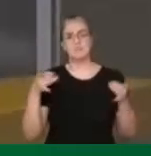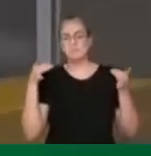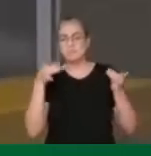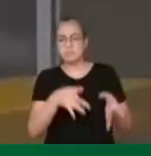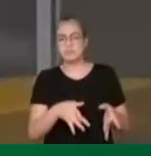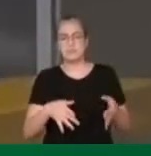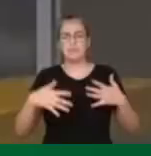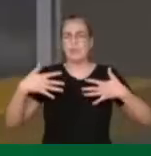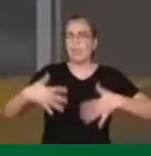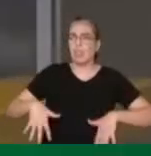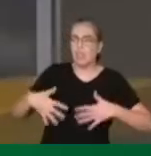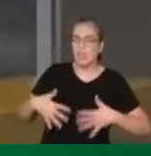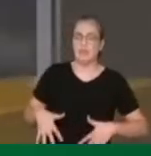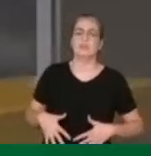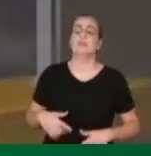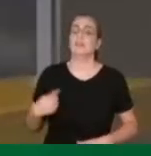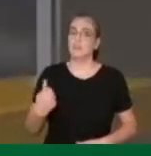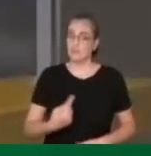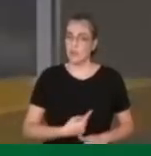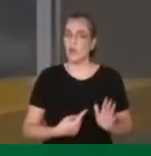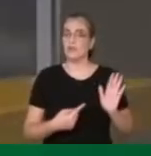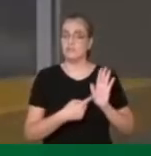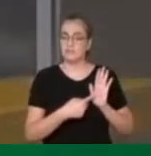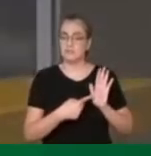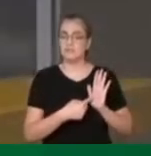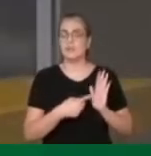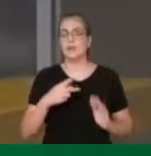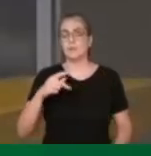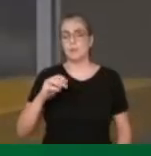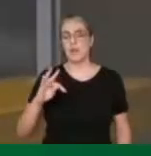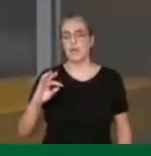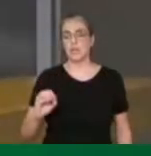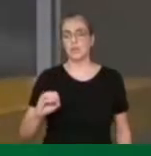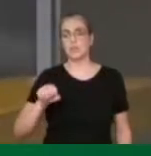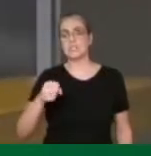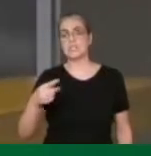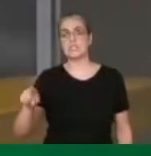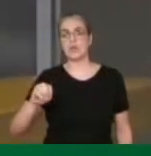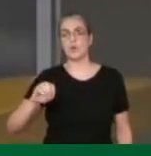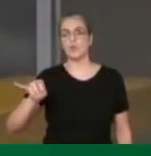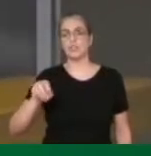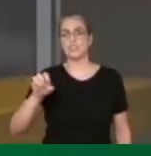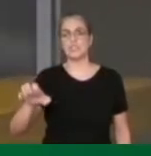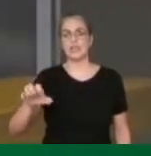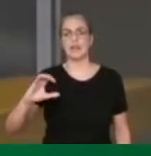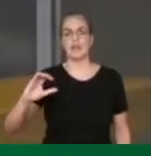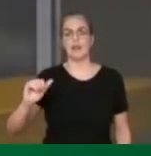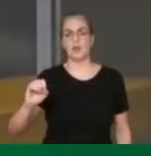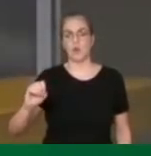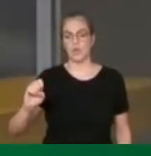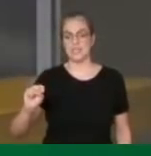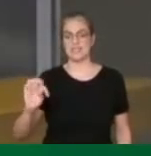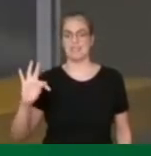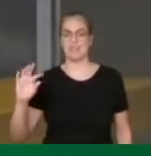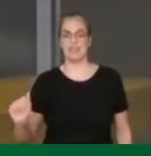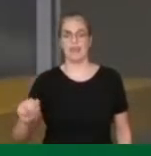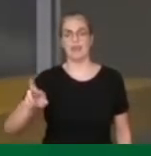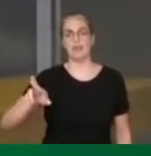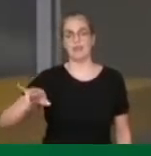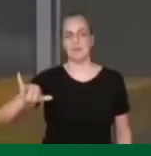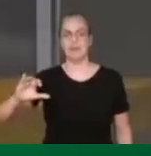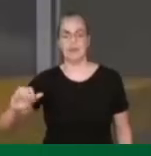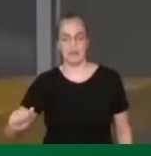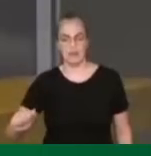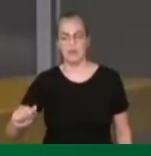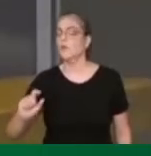desespero. E nós temos aqui o Pacto de São José da Costa Rica, que dispõe que